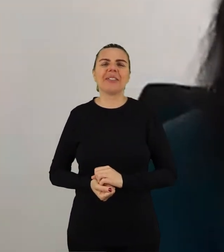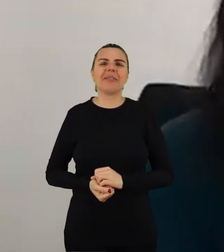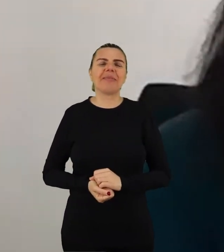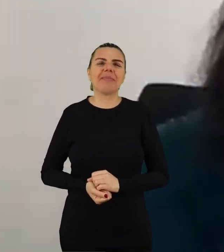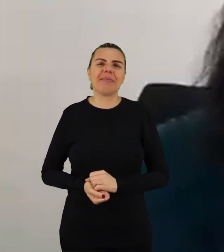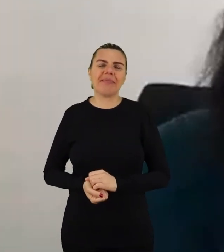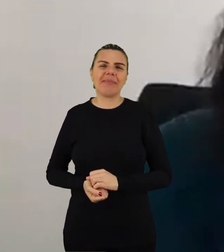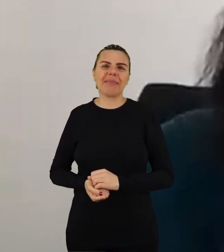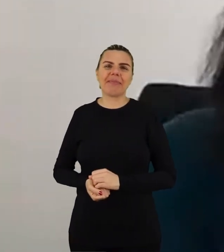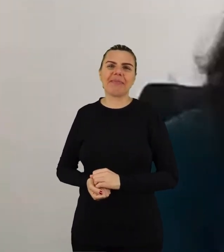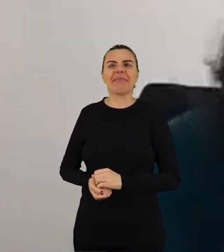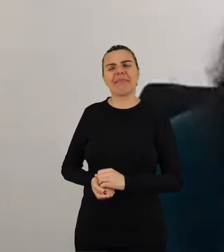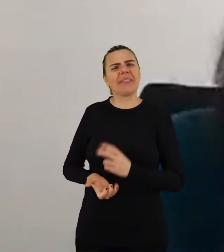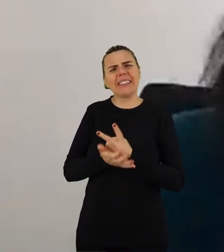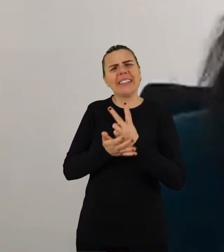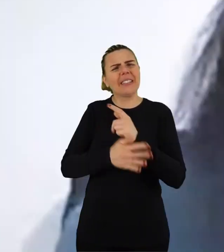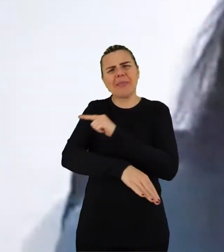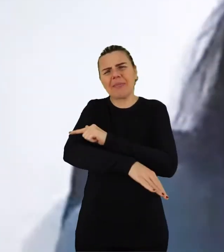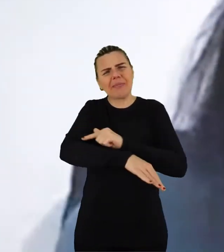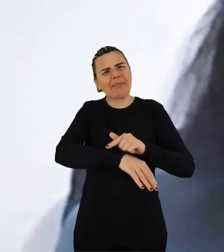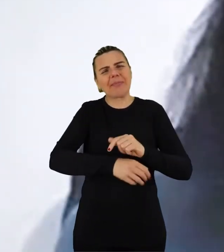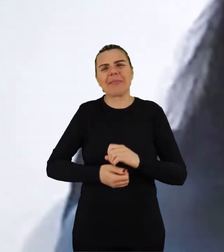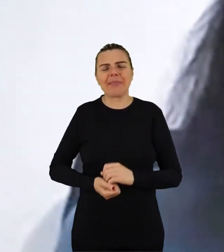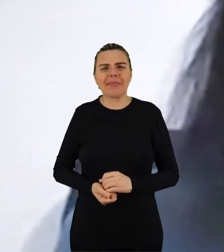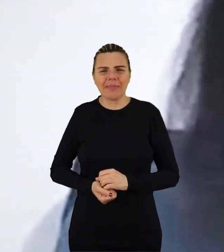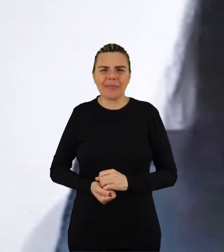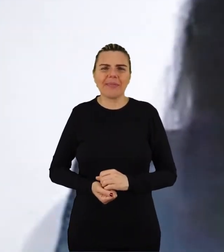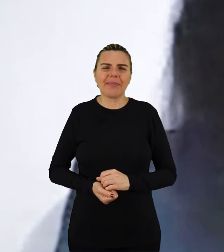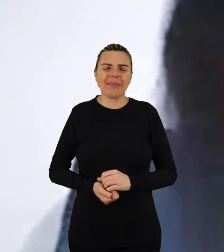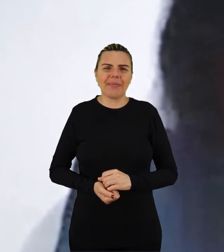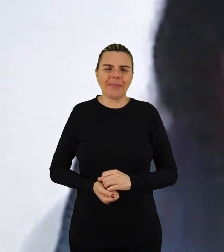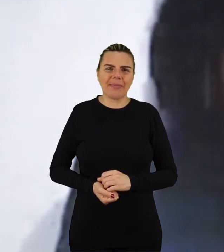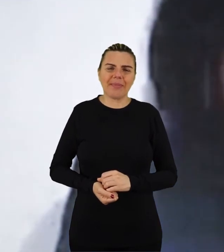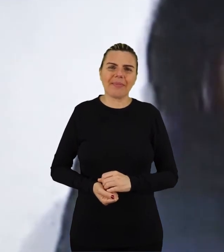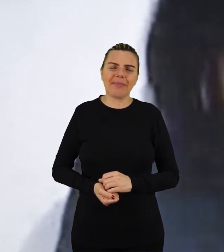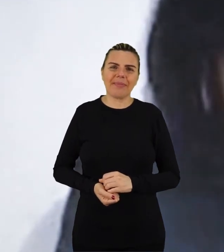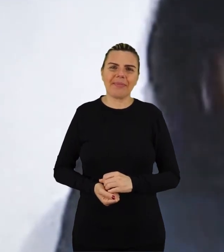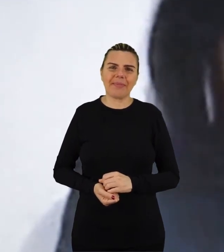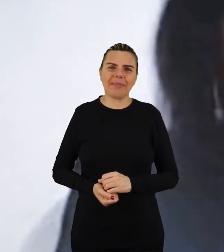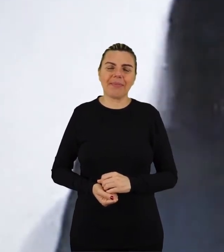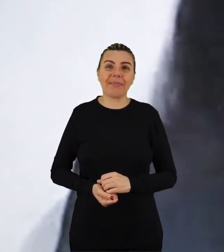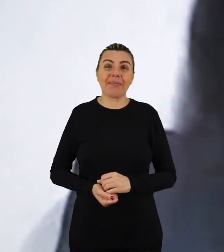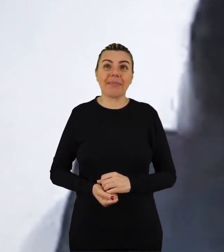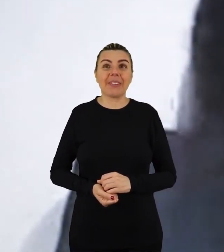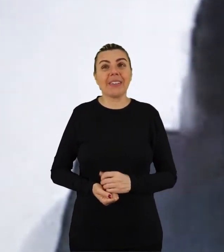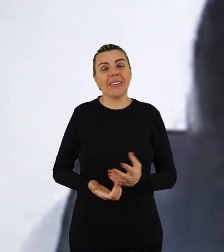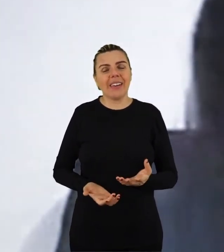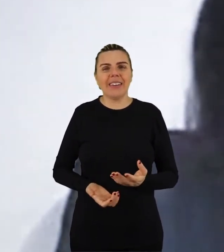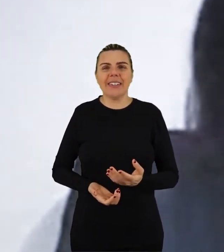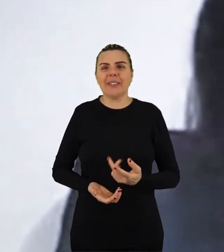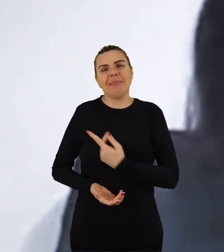e gentil. O rosto dela preenche a tela em imagem desfocada. A gente ficou e